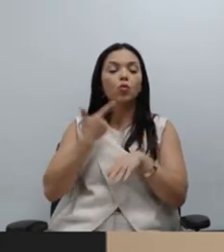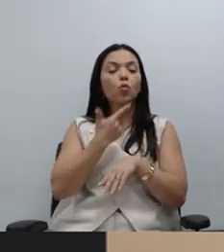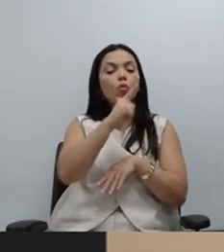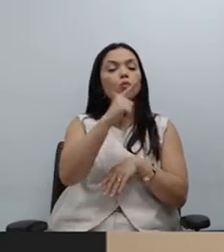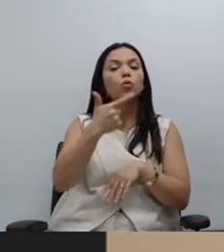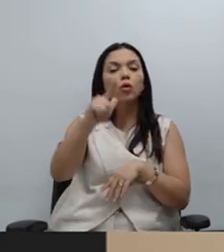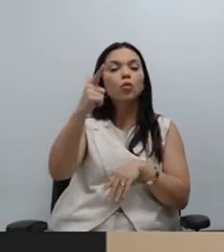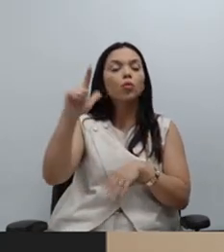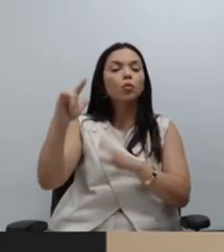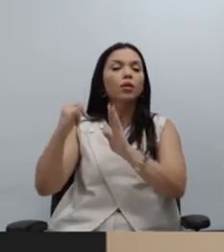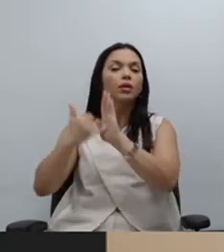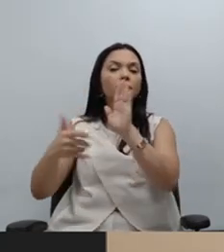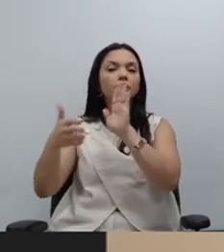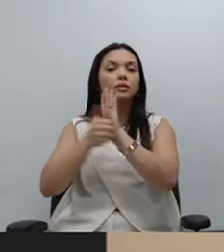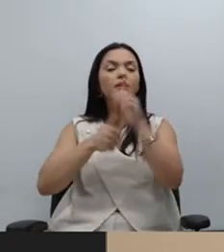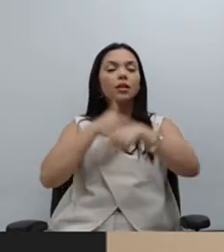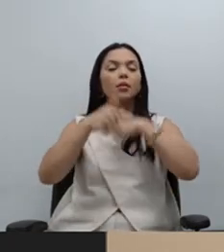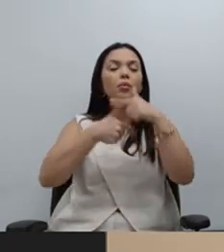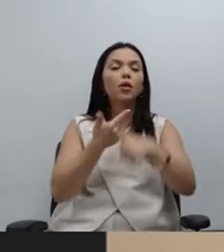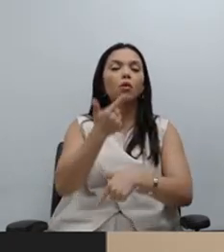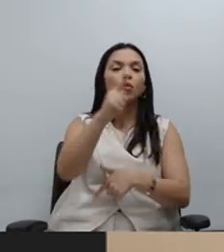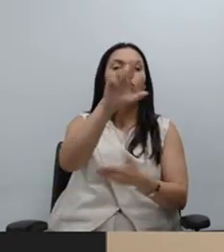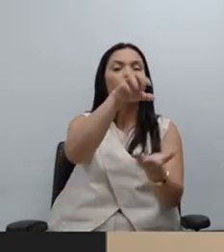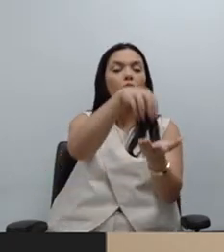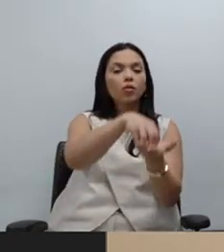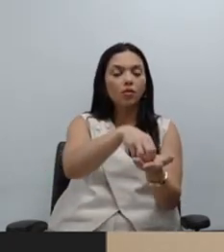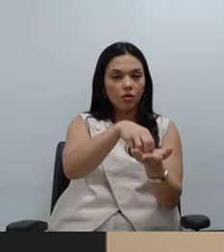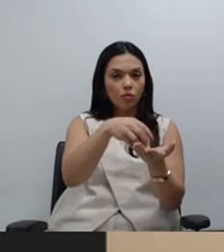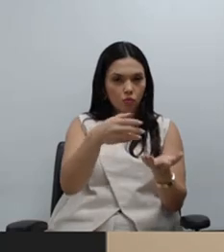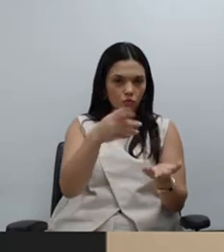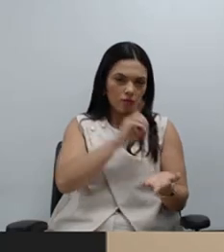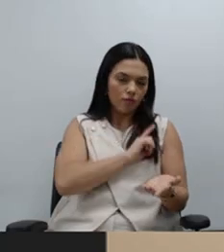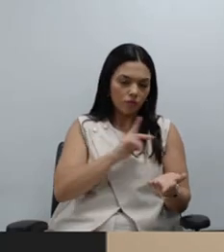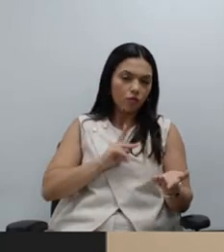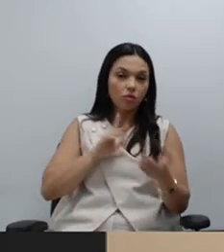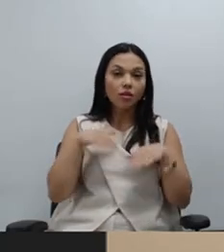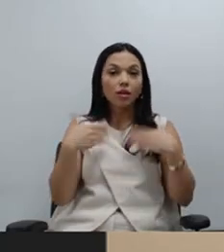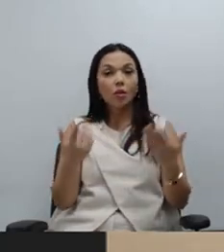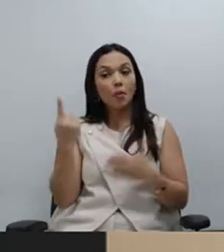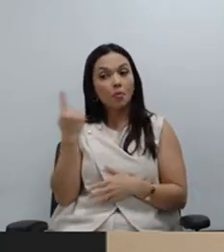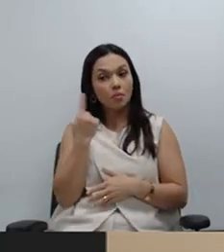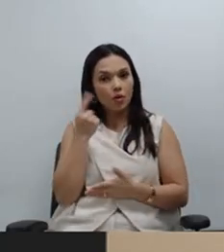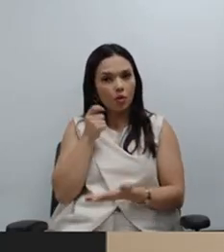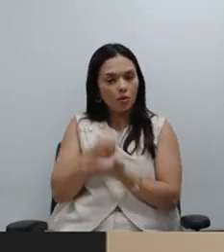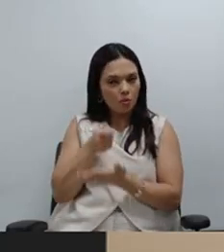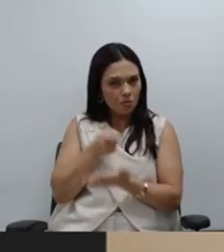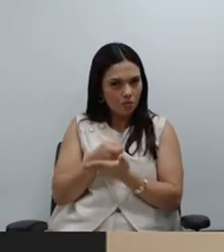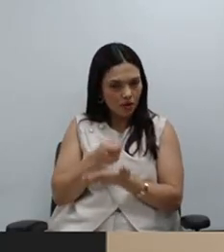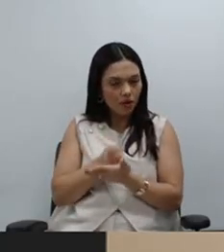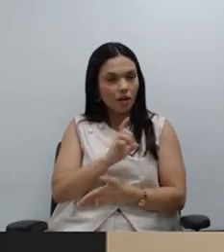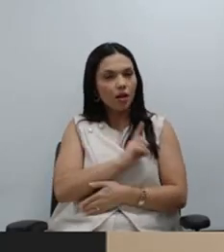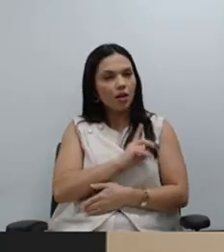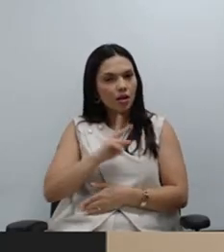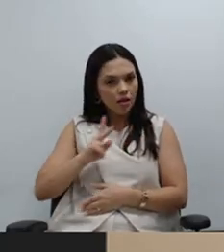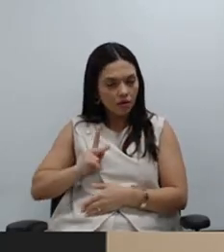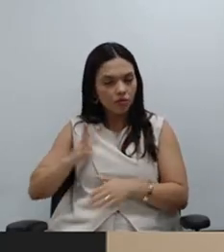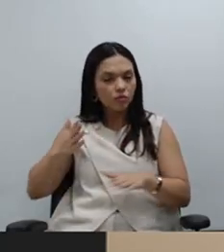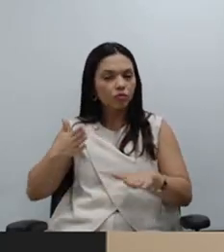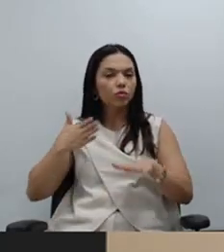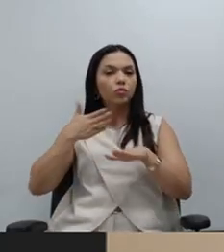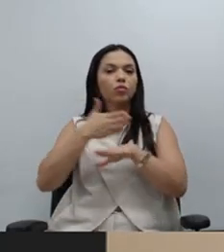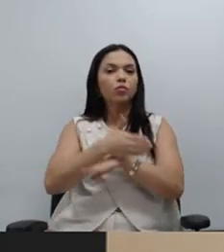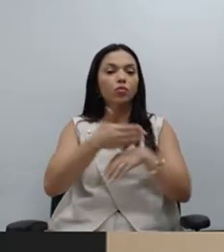inscreveram. Naquela ocasião, então, era obrigatório que a primeira opção do defensor fosse na cidade onde